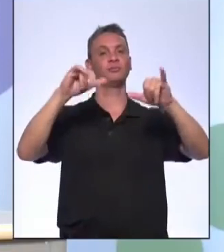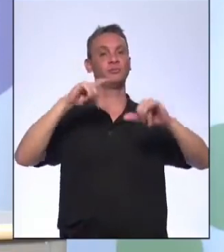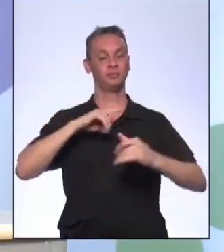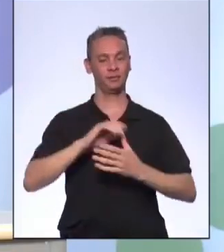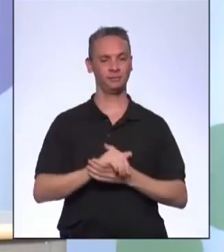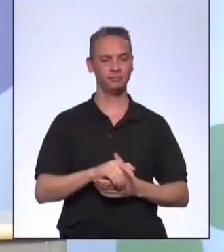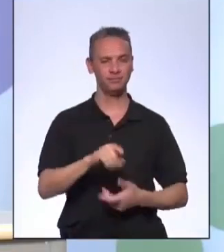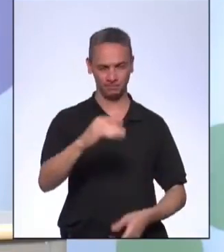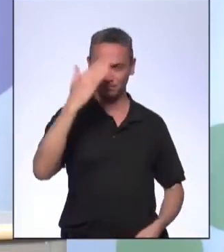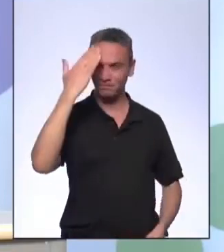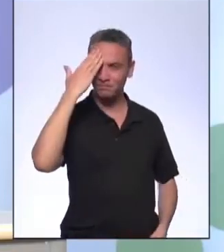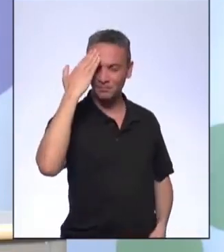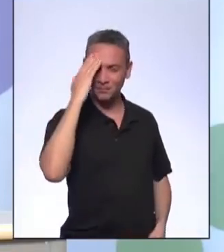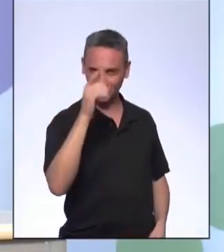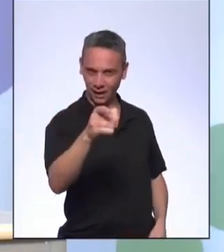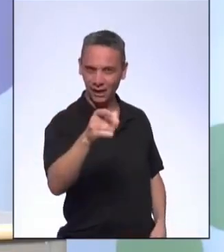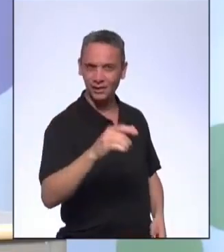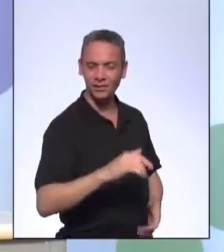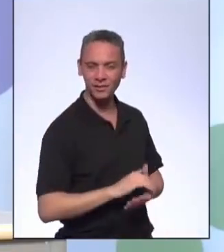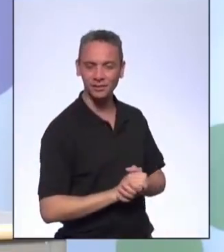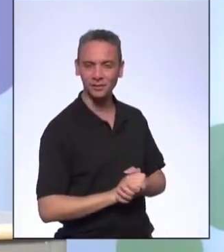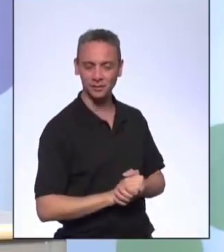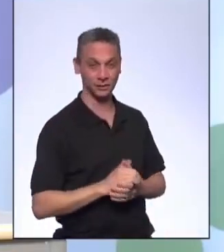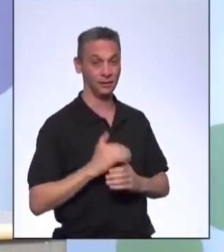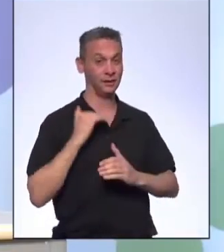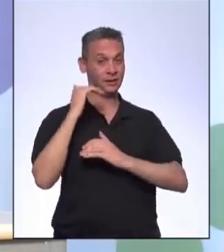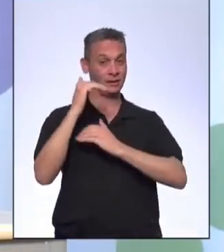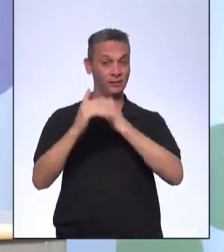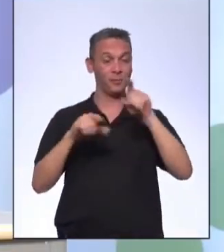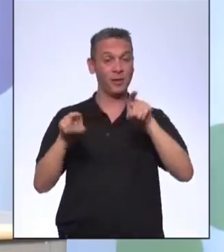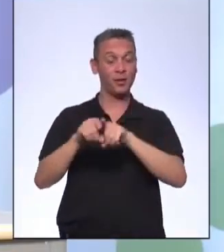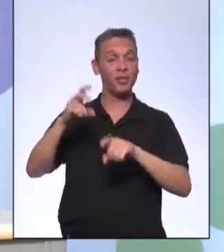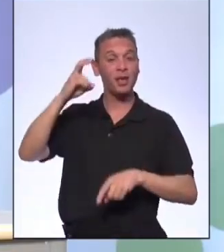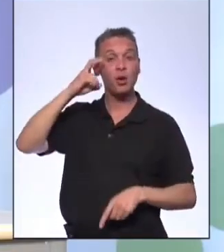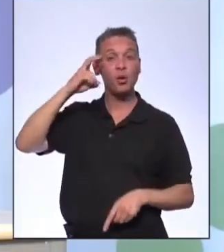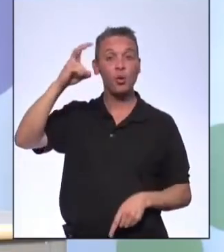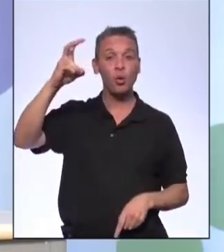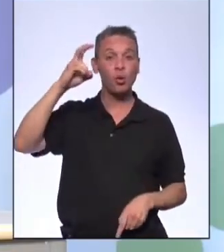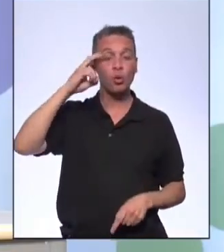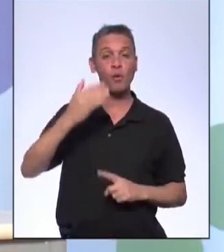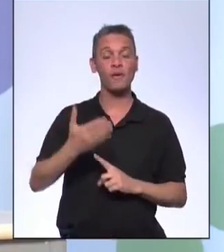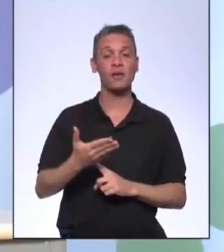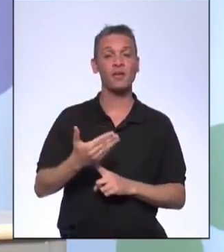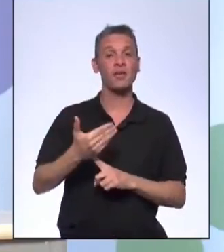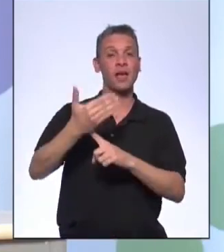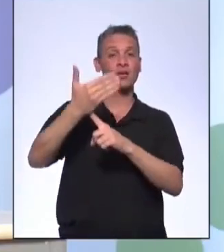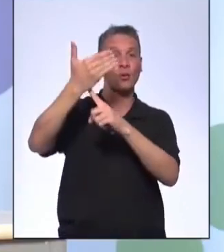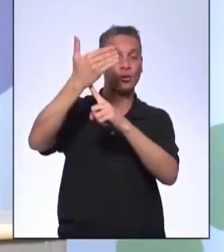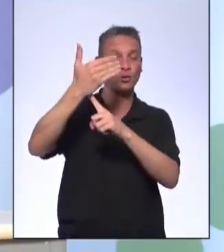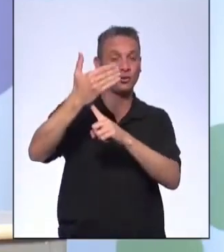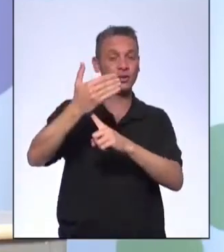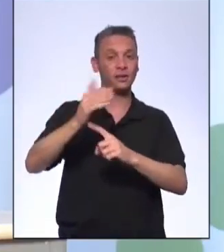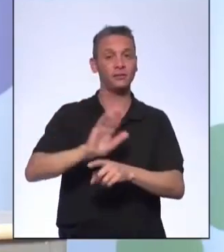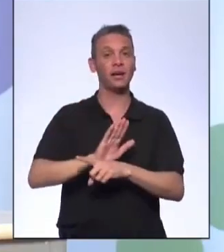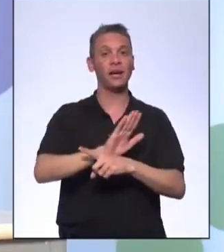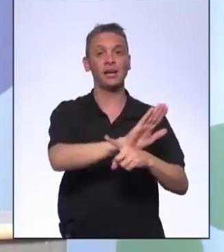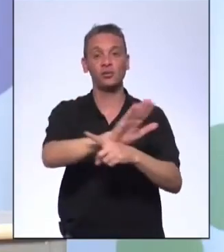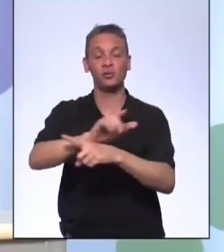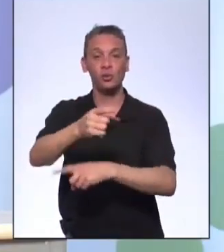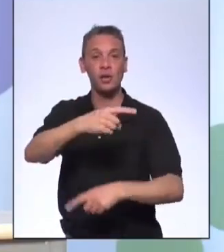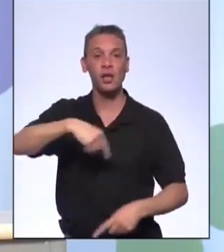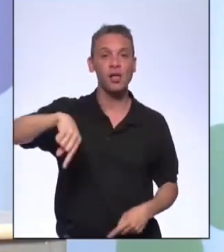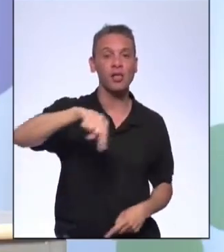Vocês conseguem entender? O desenvolvimento cultural da tecnologia, ela permite